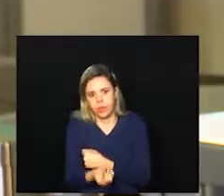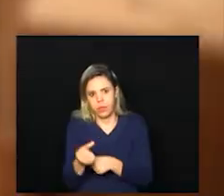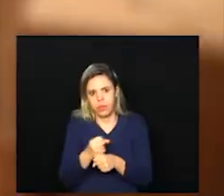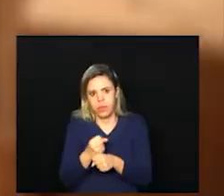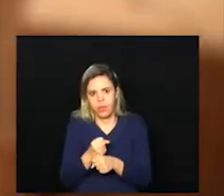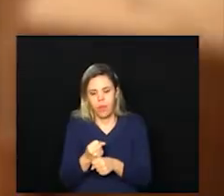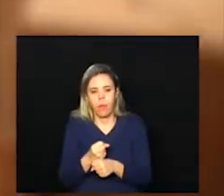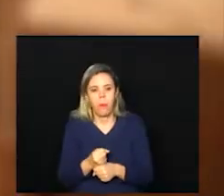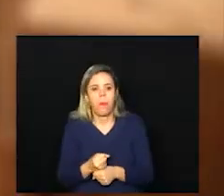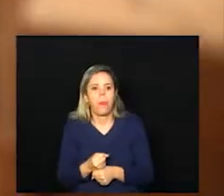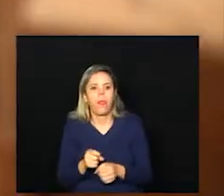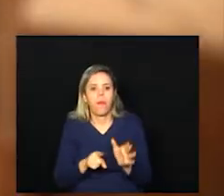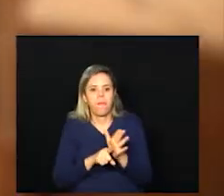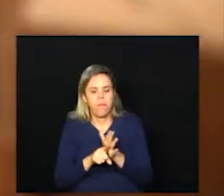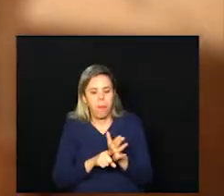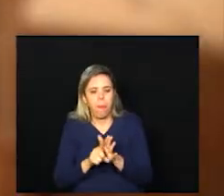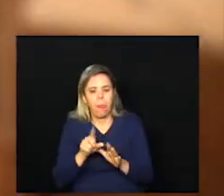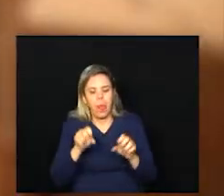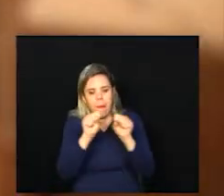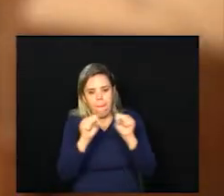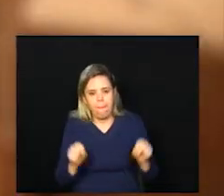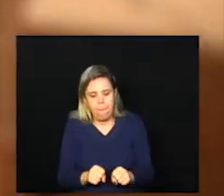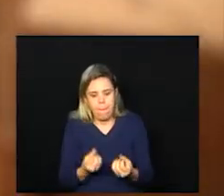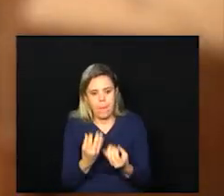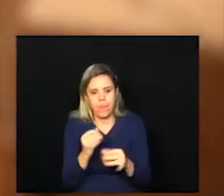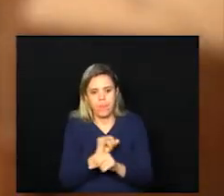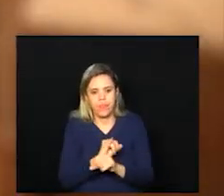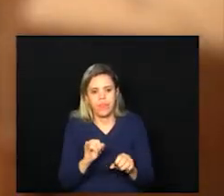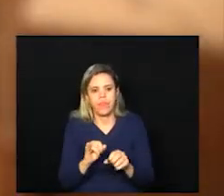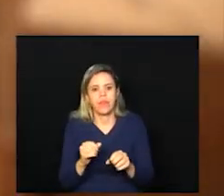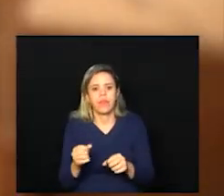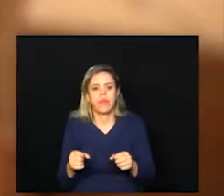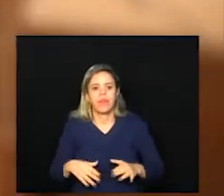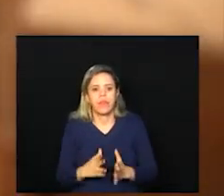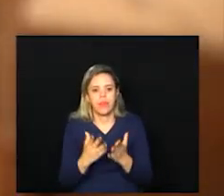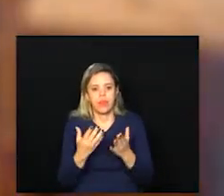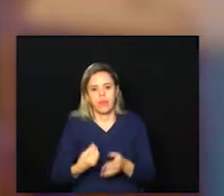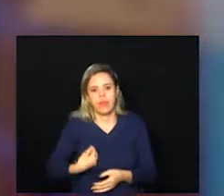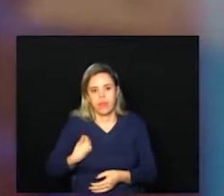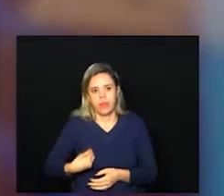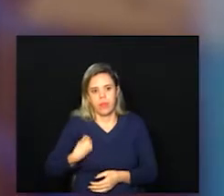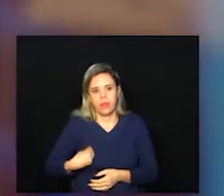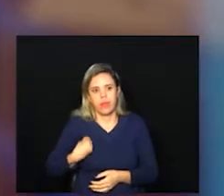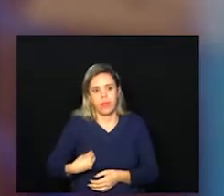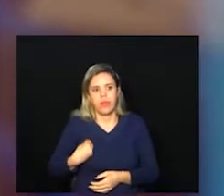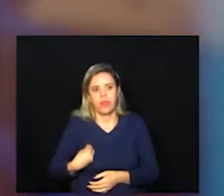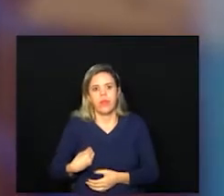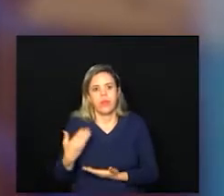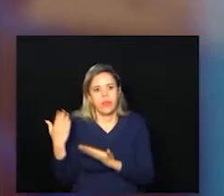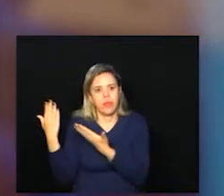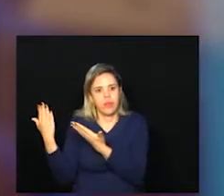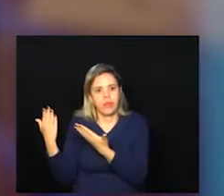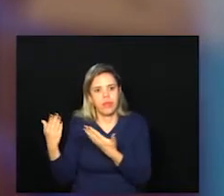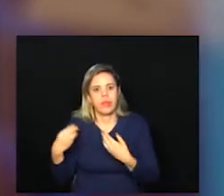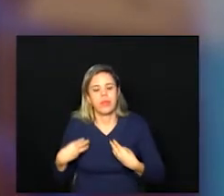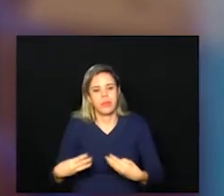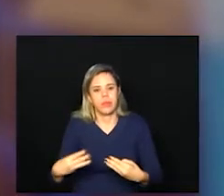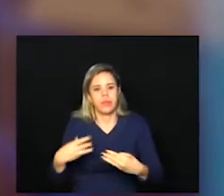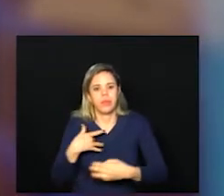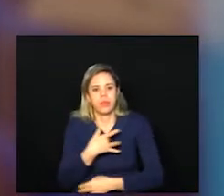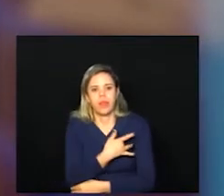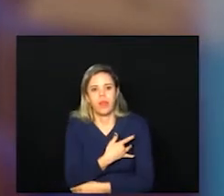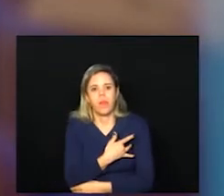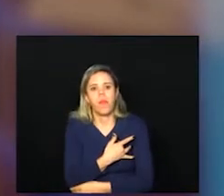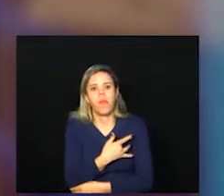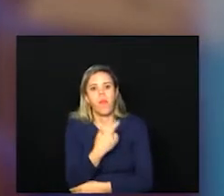anos. Os dados são do Sistema de Informações de Nascidos Vivos, o SINASC, do Ministério da Saúde.